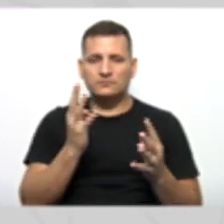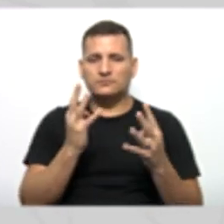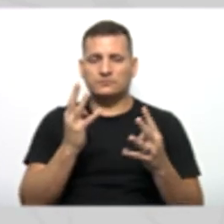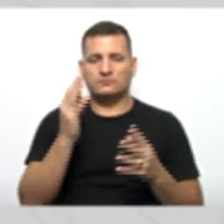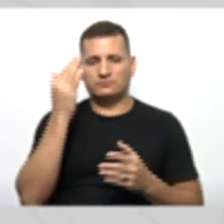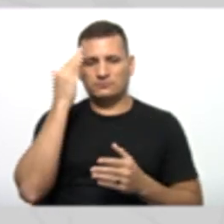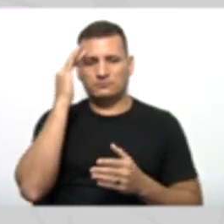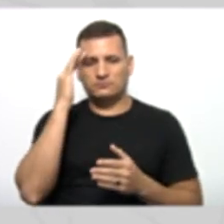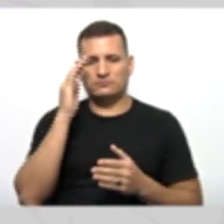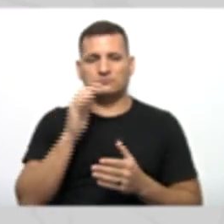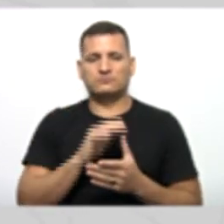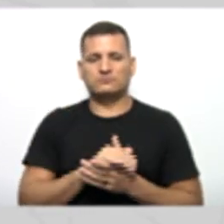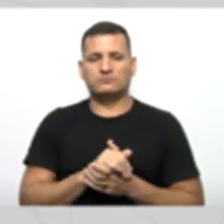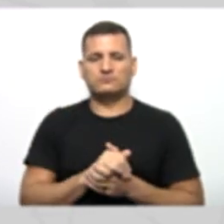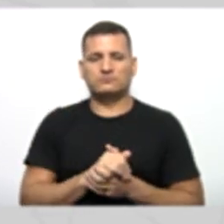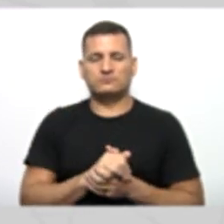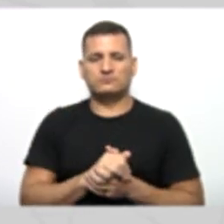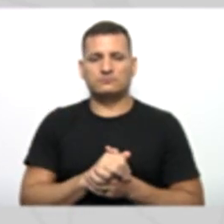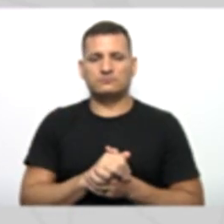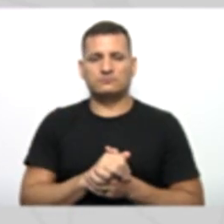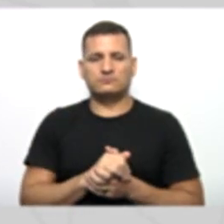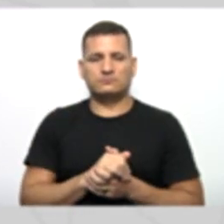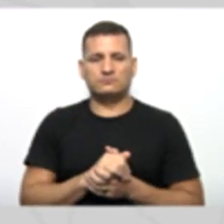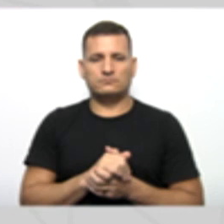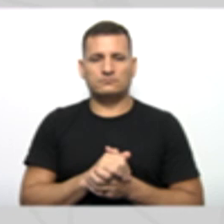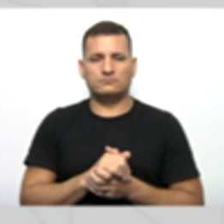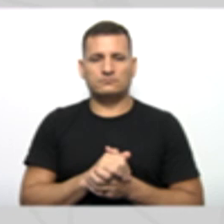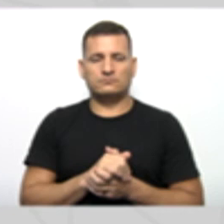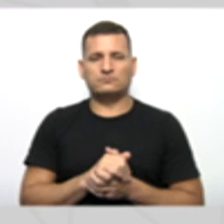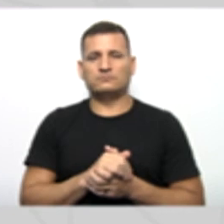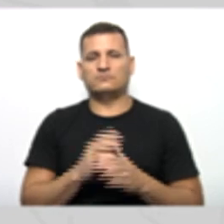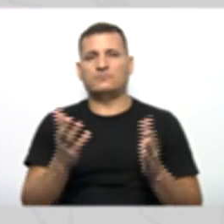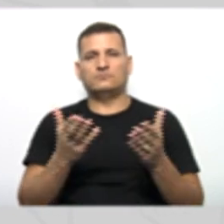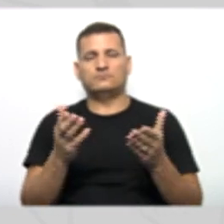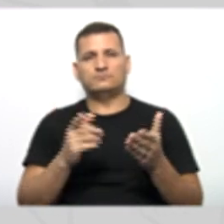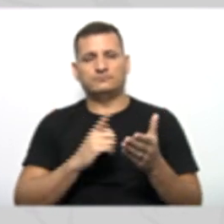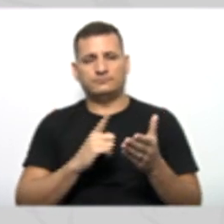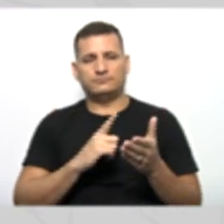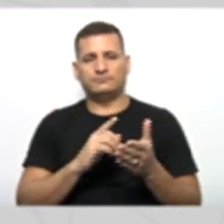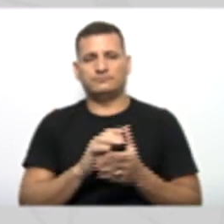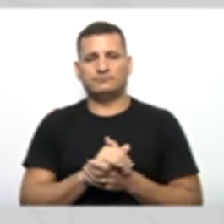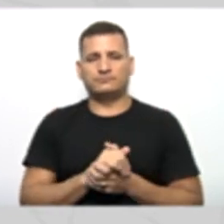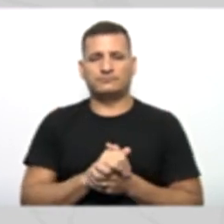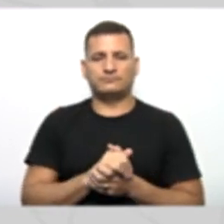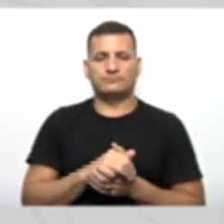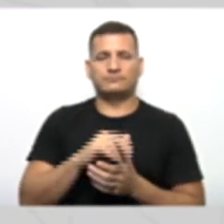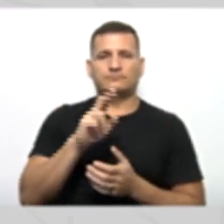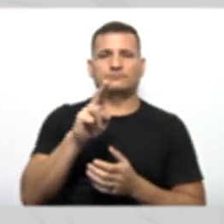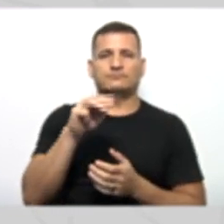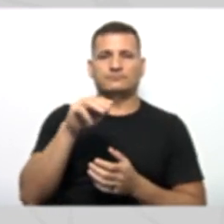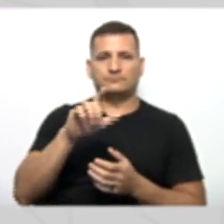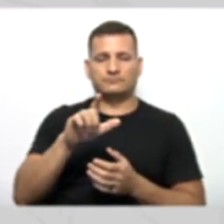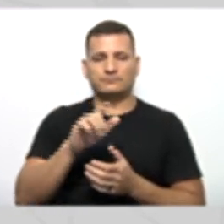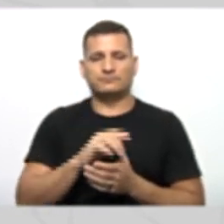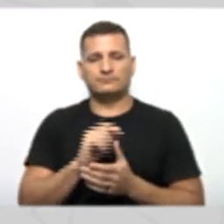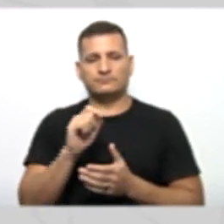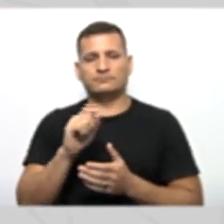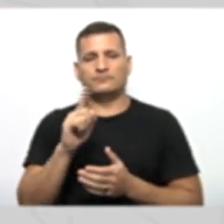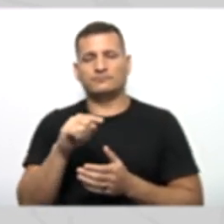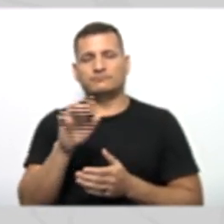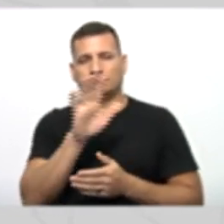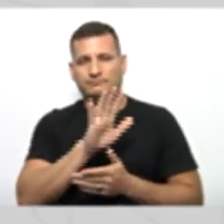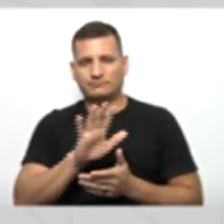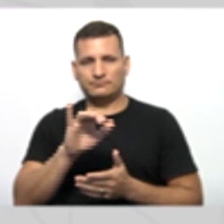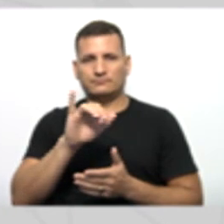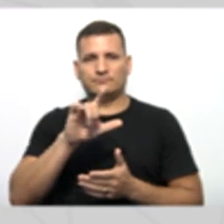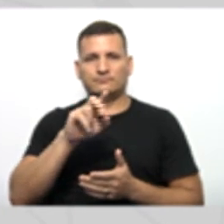essa a resposta mesmo, ok? Agora aqui a gente tem um gabarito para vocês, ó. O ML, quem respondeu aí, são ilustrações, não é